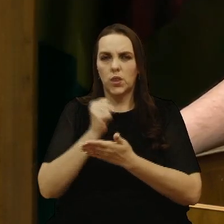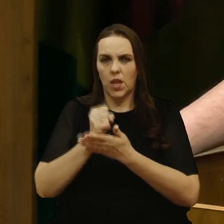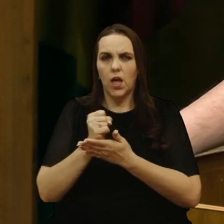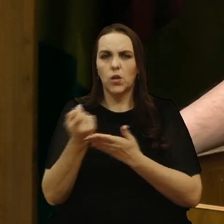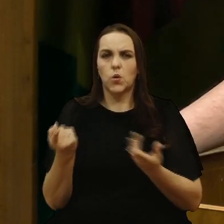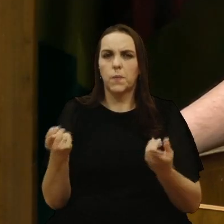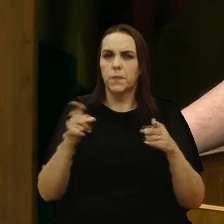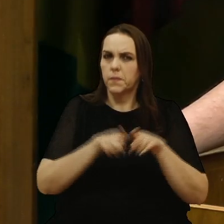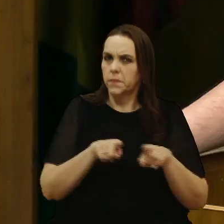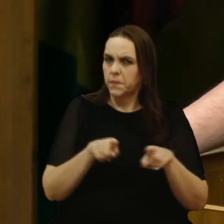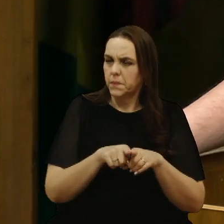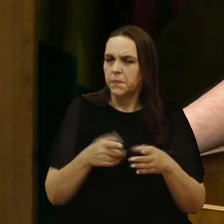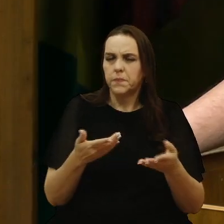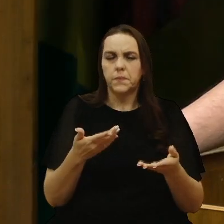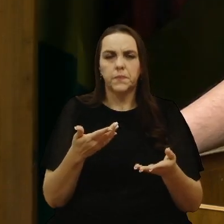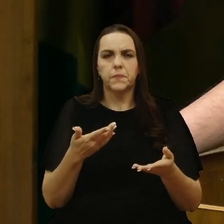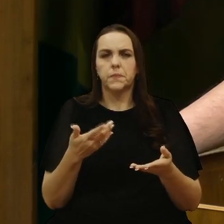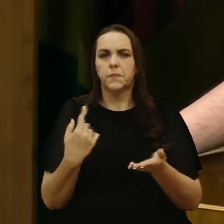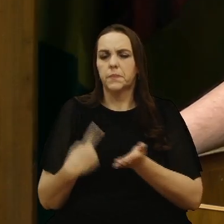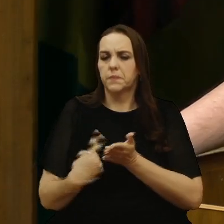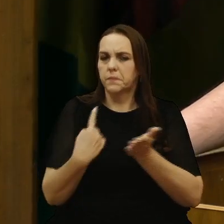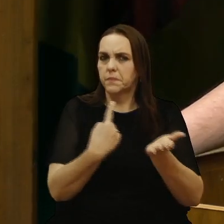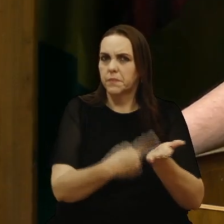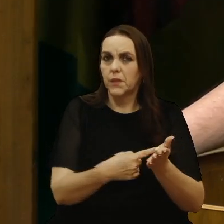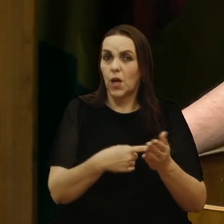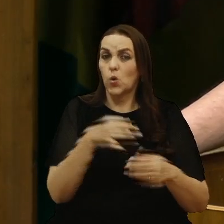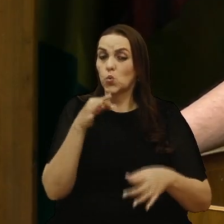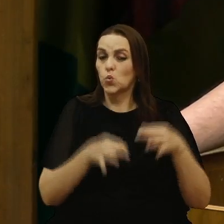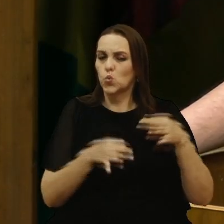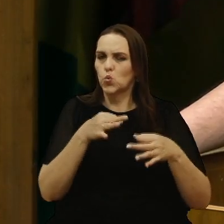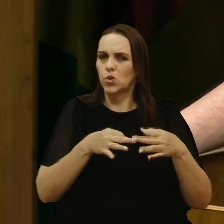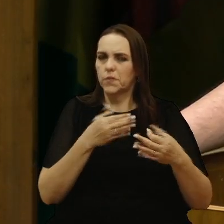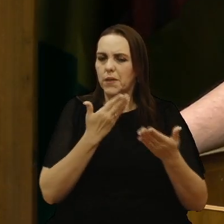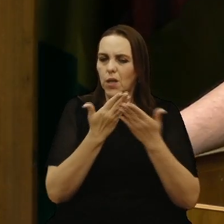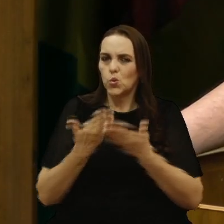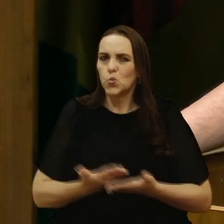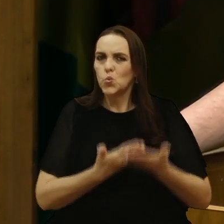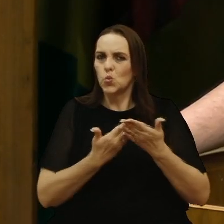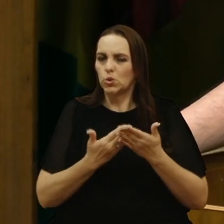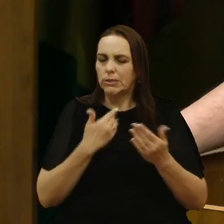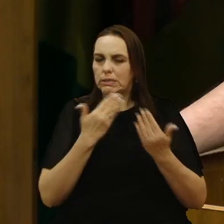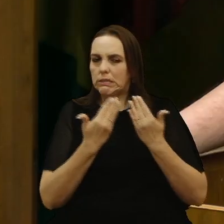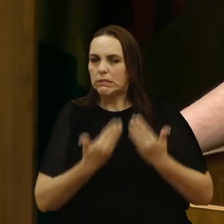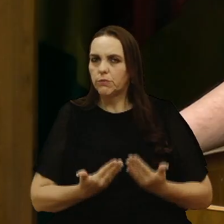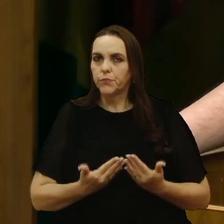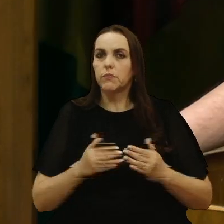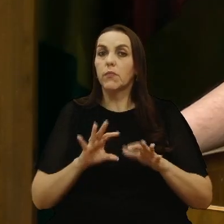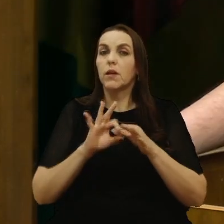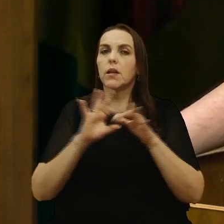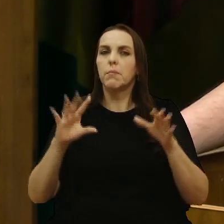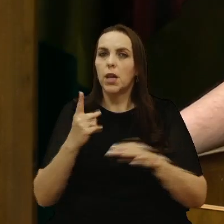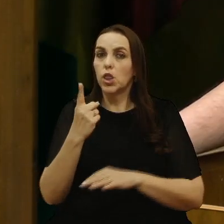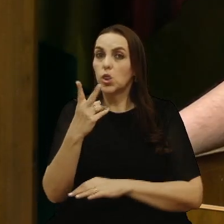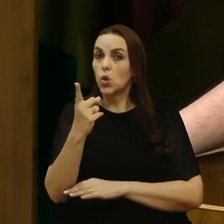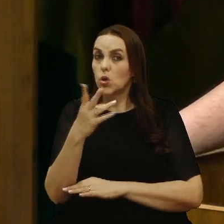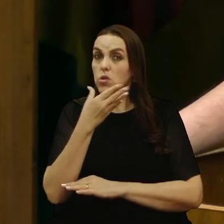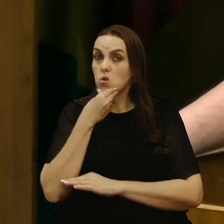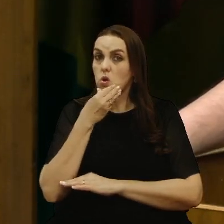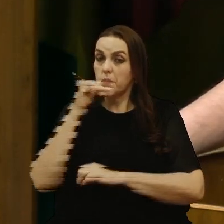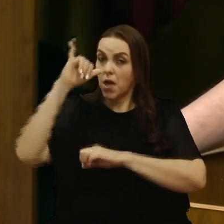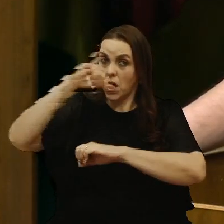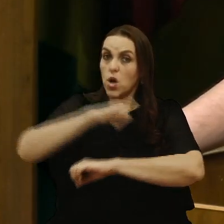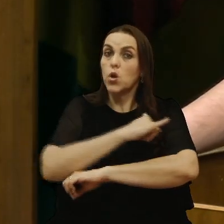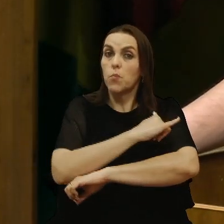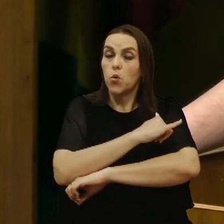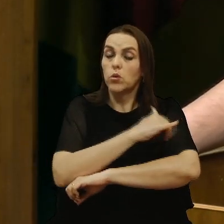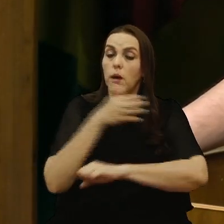convênio, o aspecto jurídico aí tem que ser feito um estudo, para que nós venhamos liberar esses 12 homens que estão lá no aeroporto, eles possam